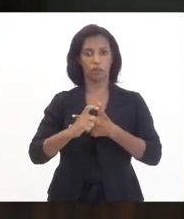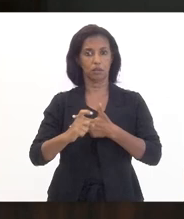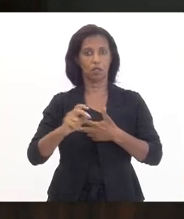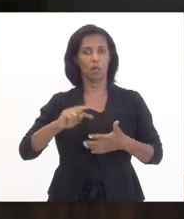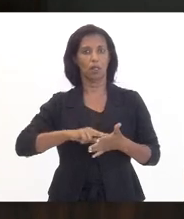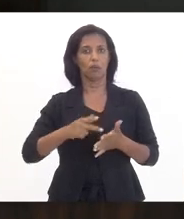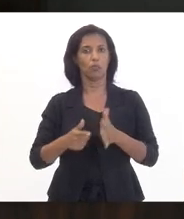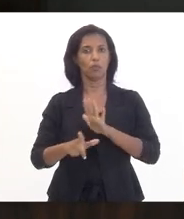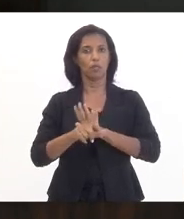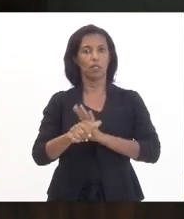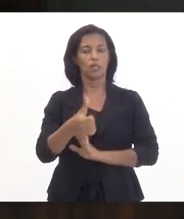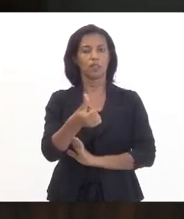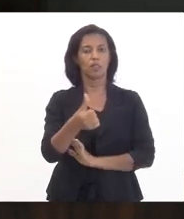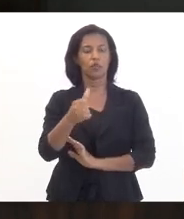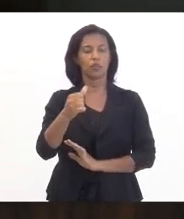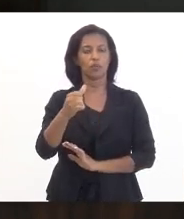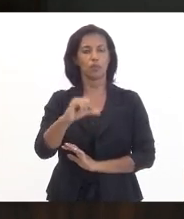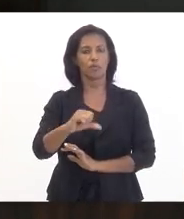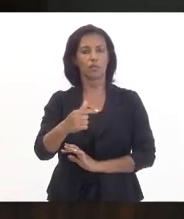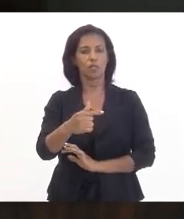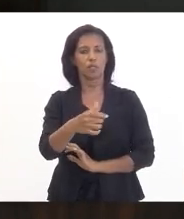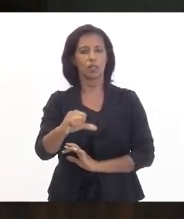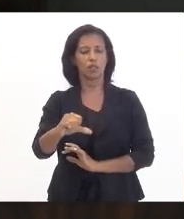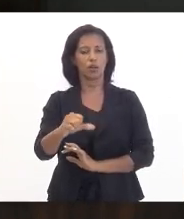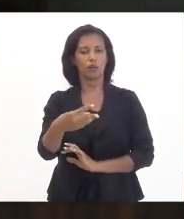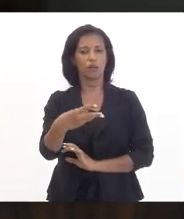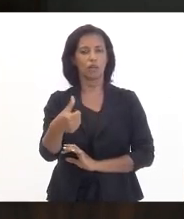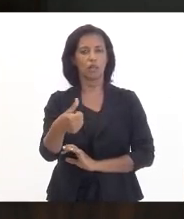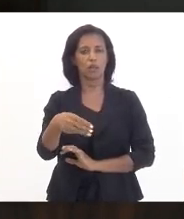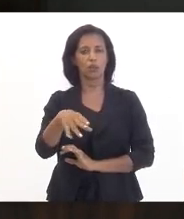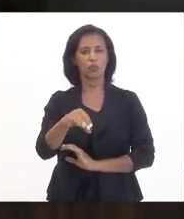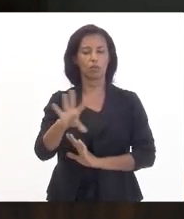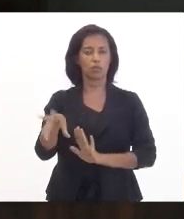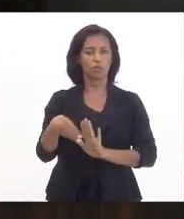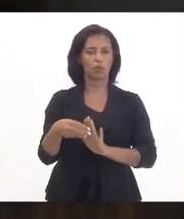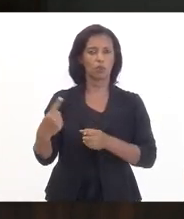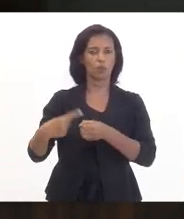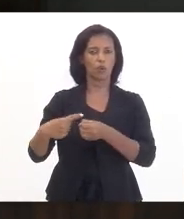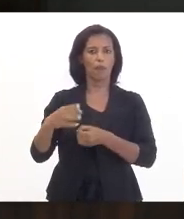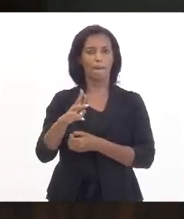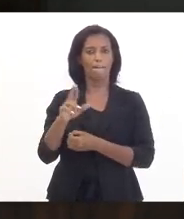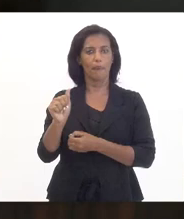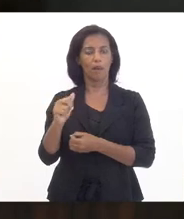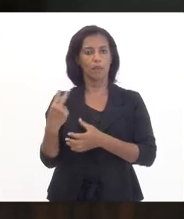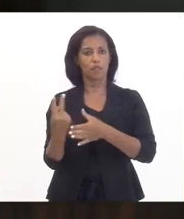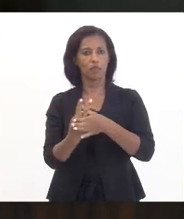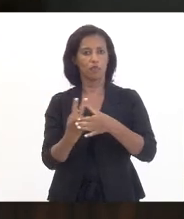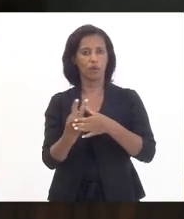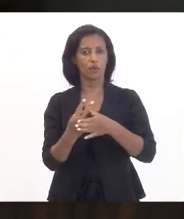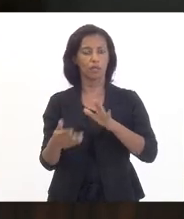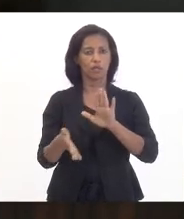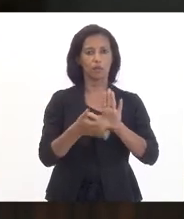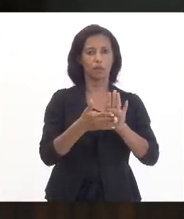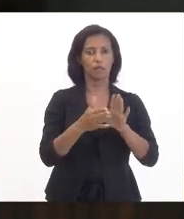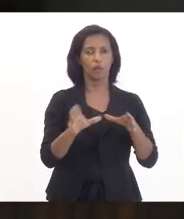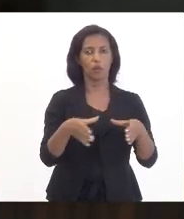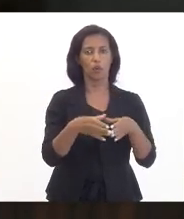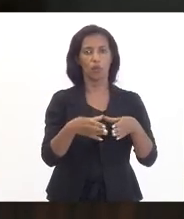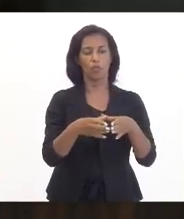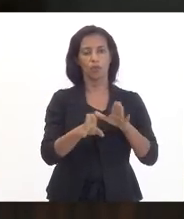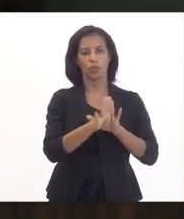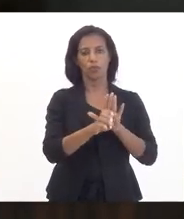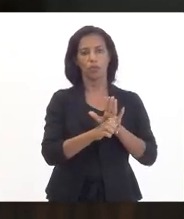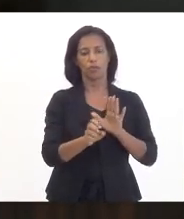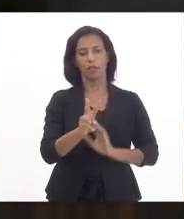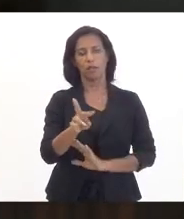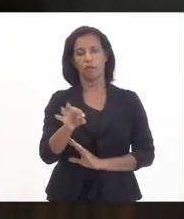alterar a lei estadual 6.979, de 31 de março, para incluir os municípios de Barra Mansa e Volta Redonda, pendente de parecer da Comissão de Emendas Condicionais